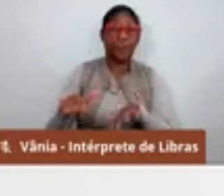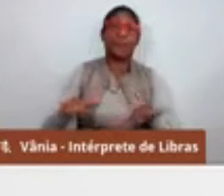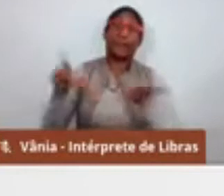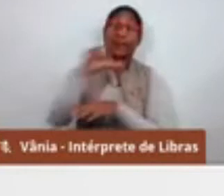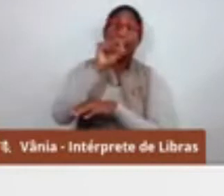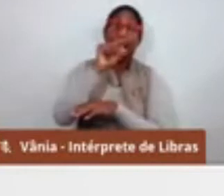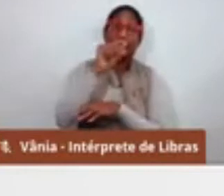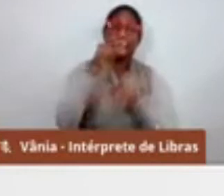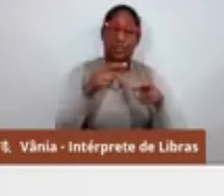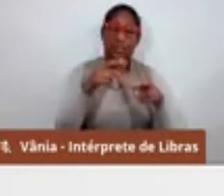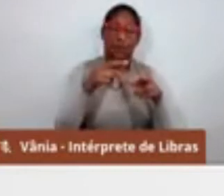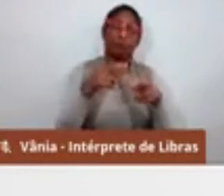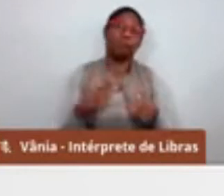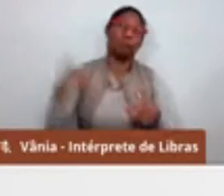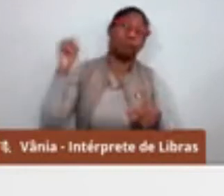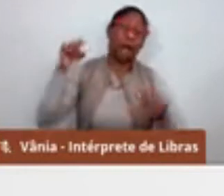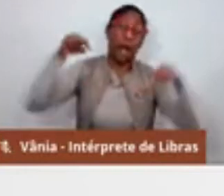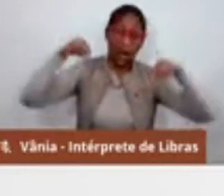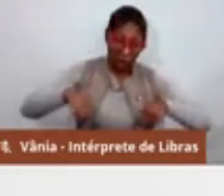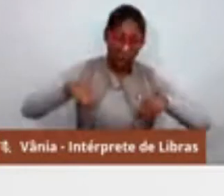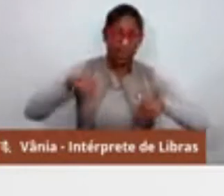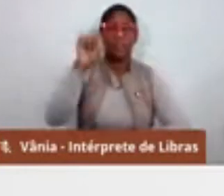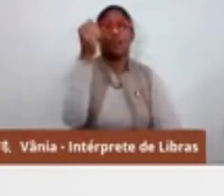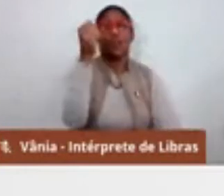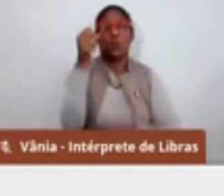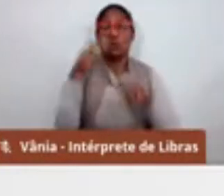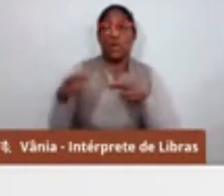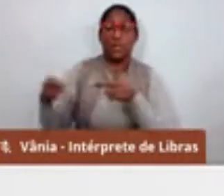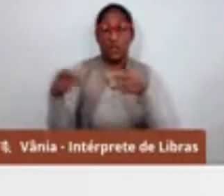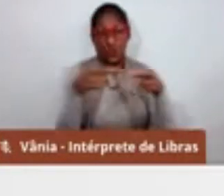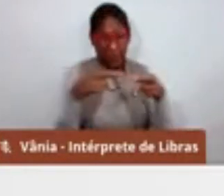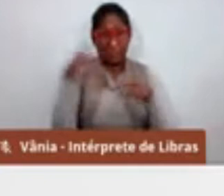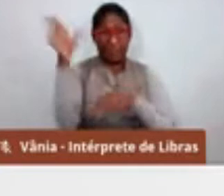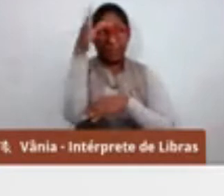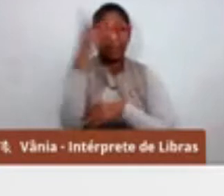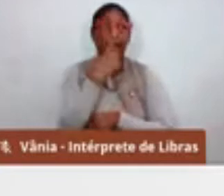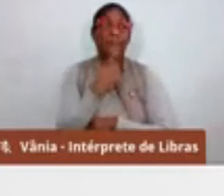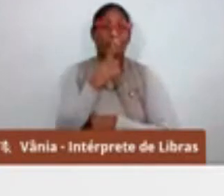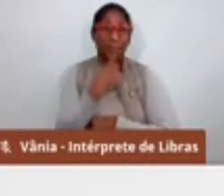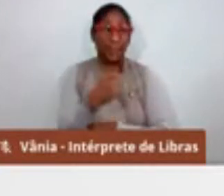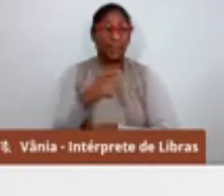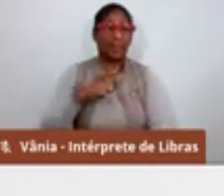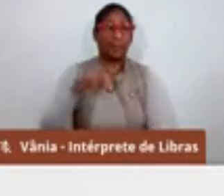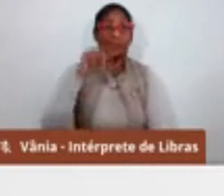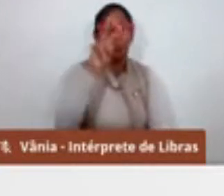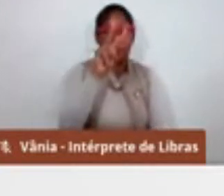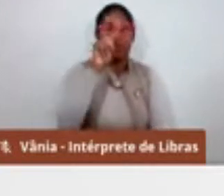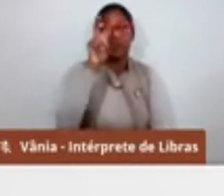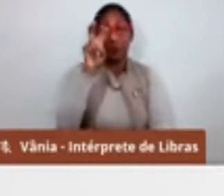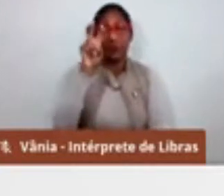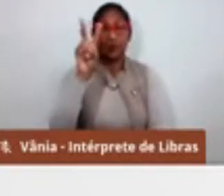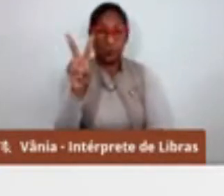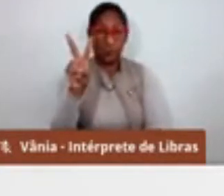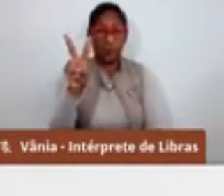vermelha. Nesta 11ª são 8 regiões em bandeira vermelha, onde estão 252 municípios